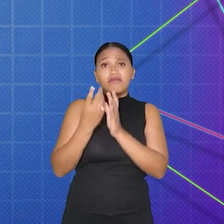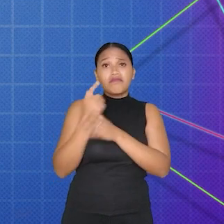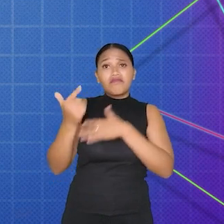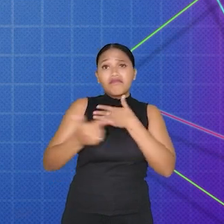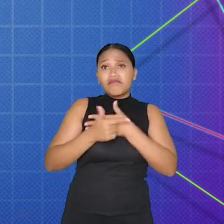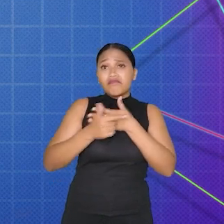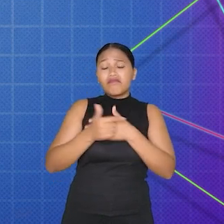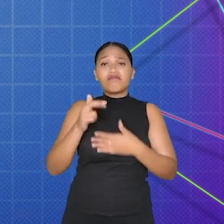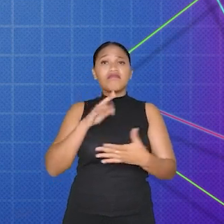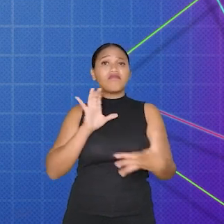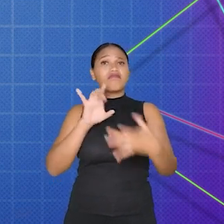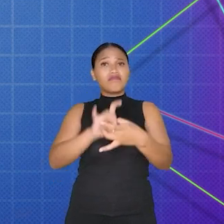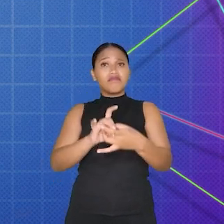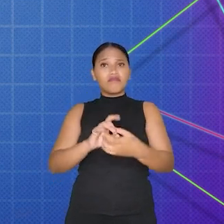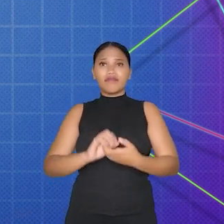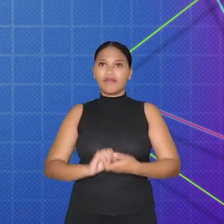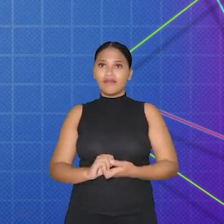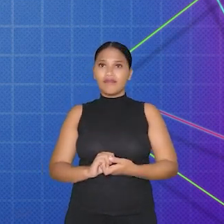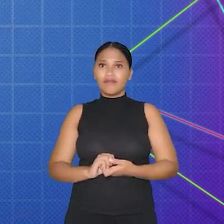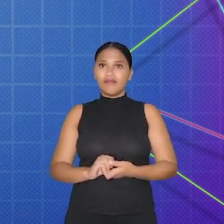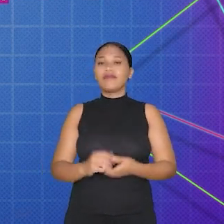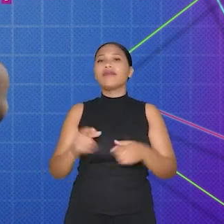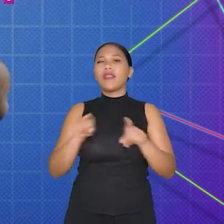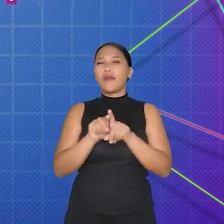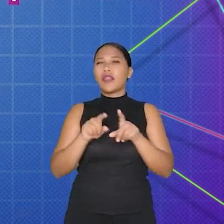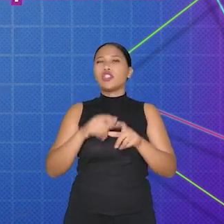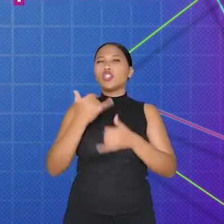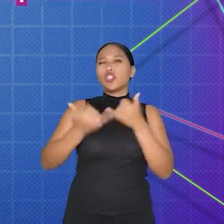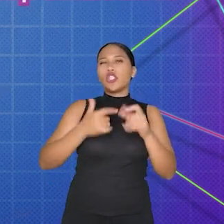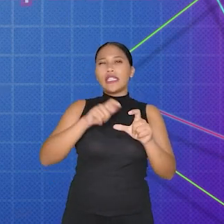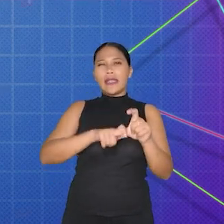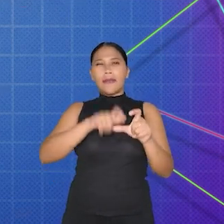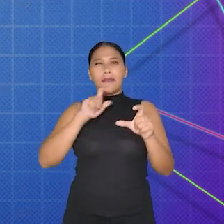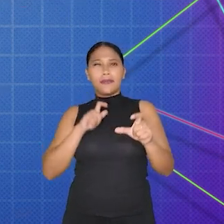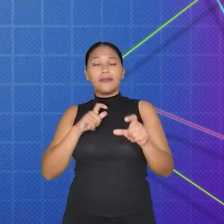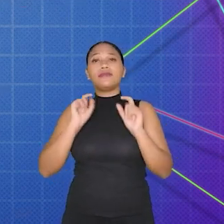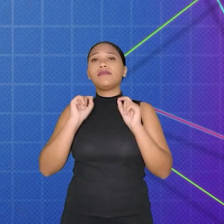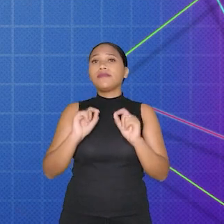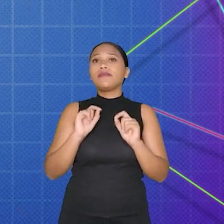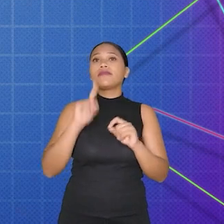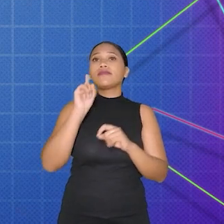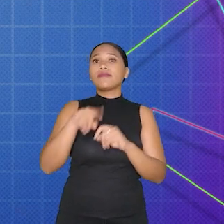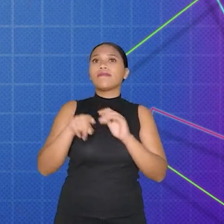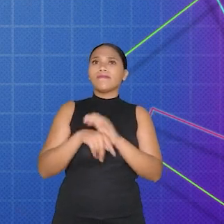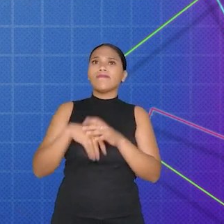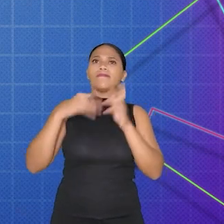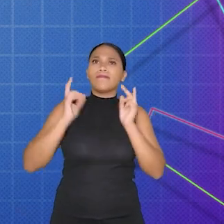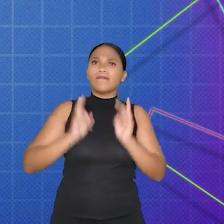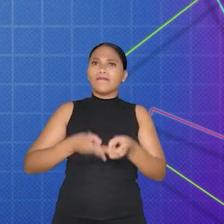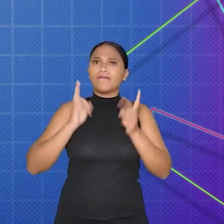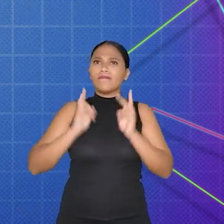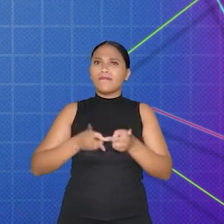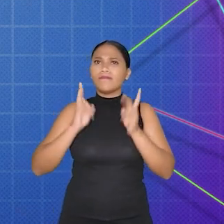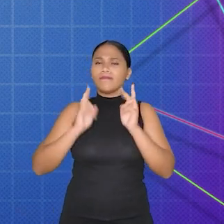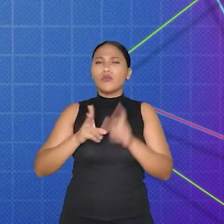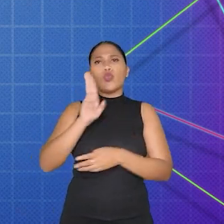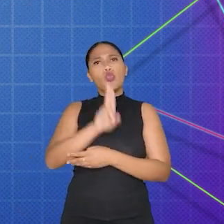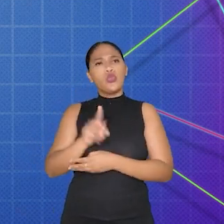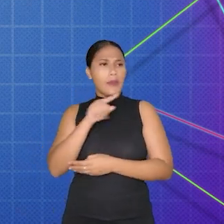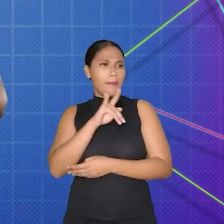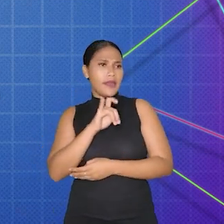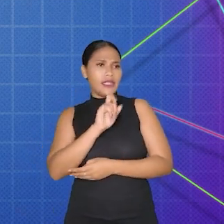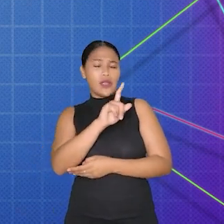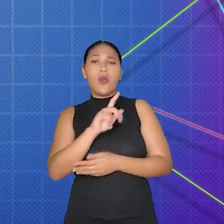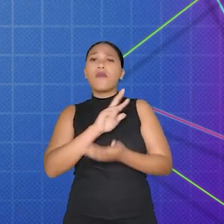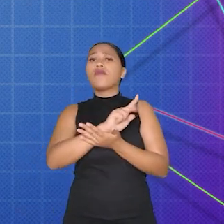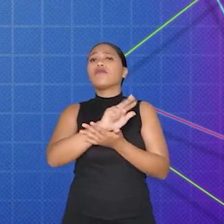personagens, cenários e itens interativos. Jogos independentes. Os jogos independentes frequentemente usam gráficos